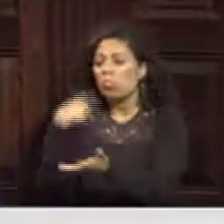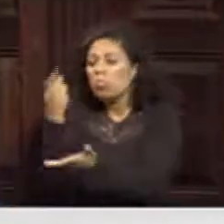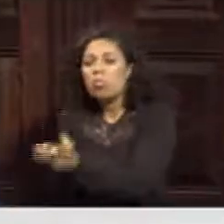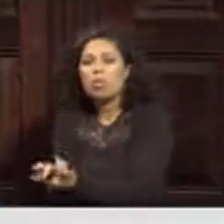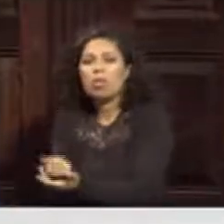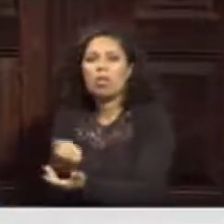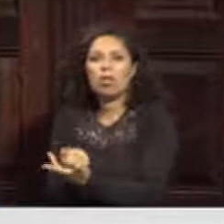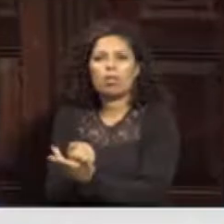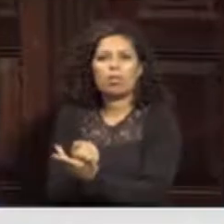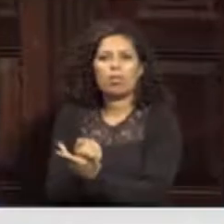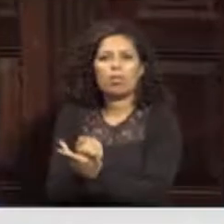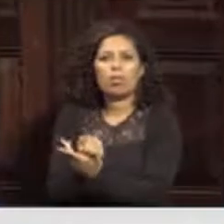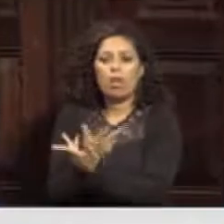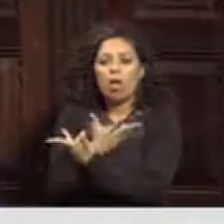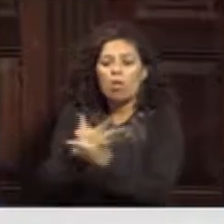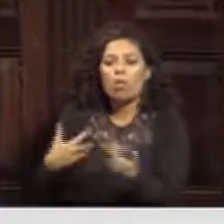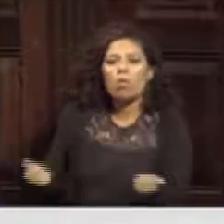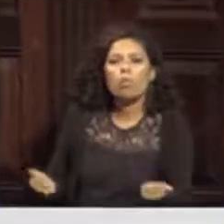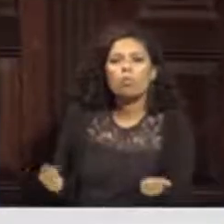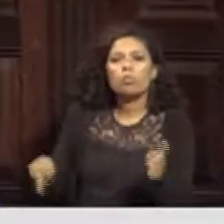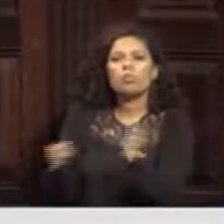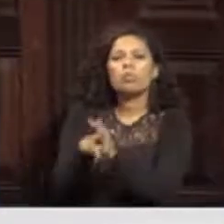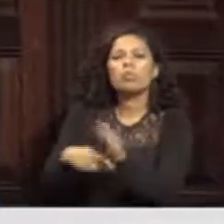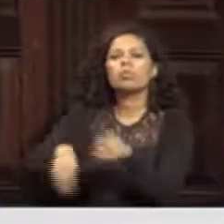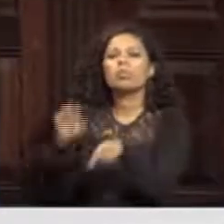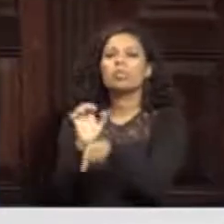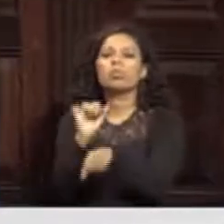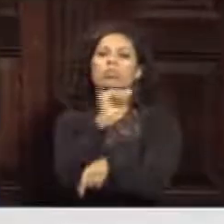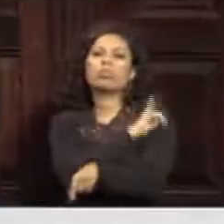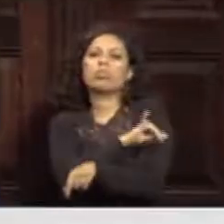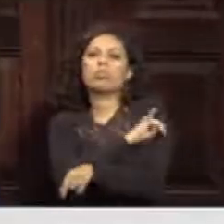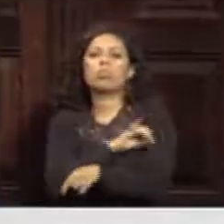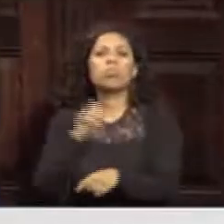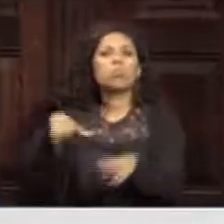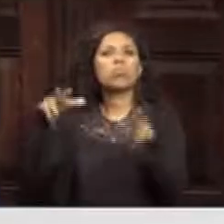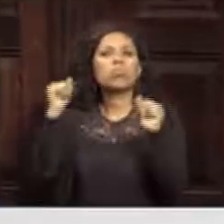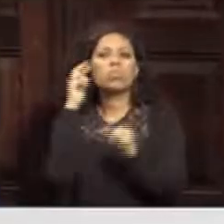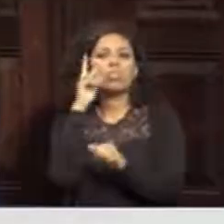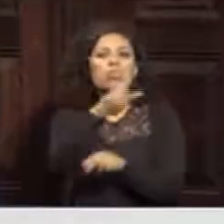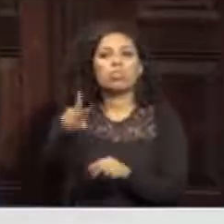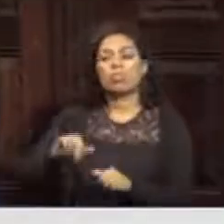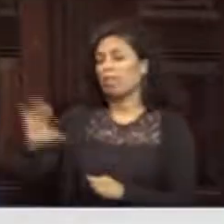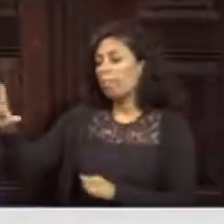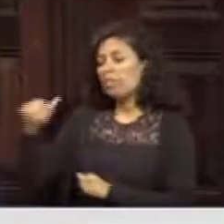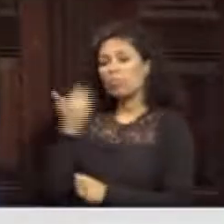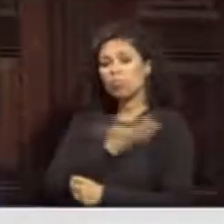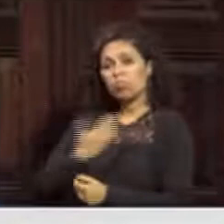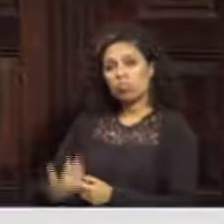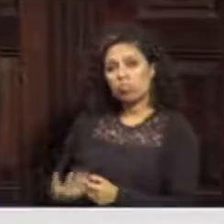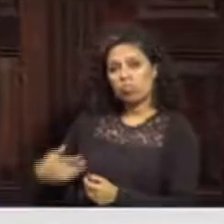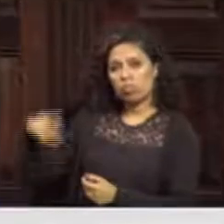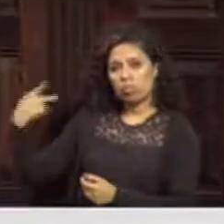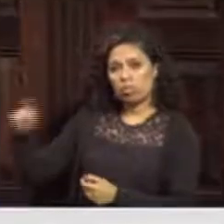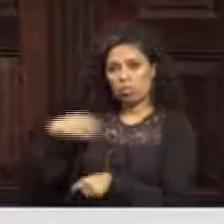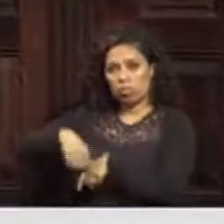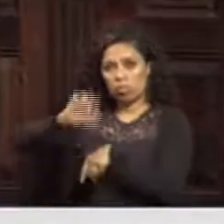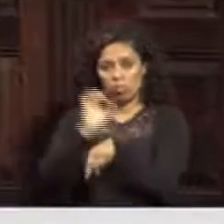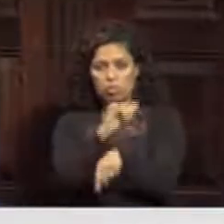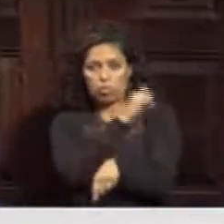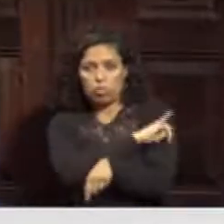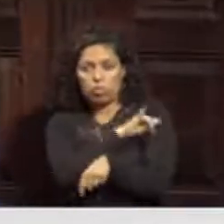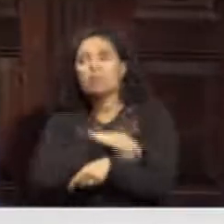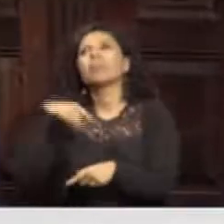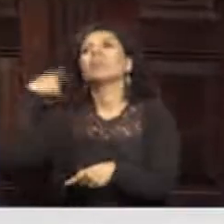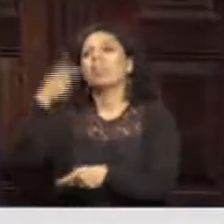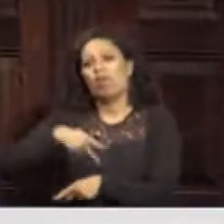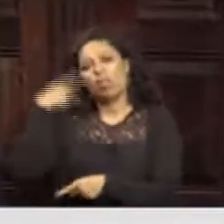despesas de custeio pretérito. E o governo insiste nesse caminho.